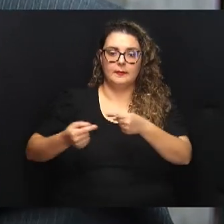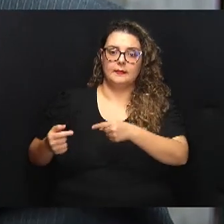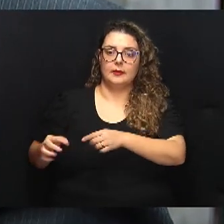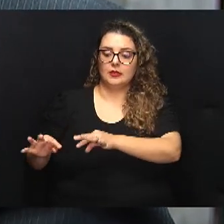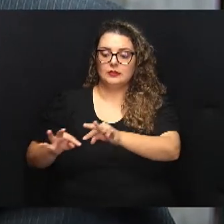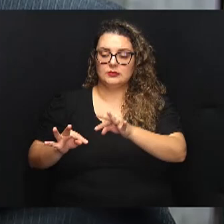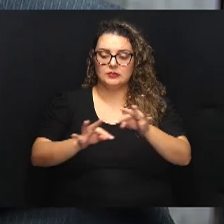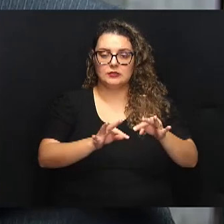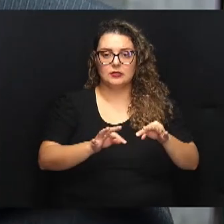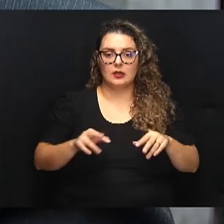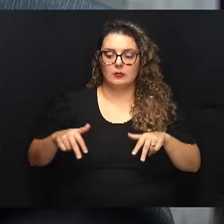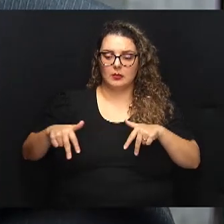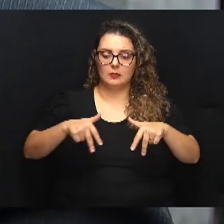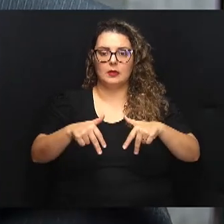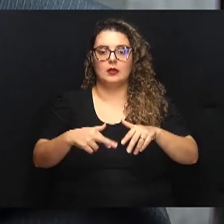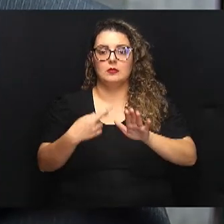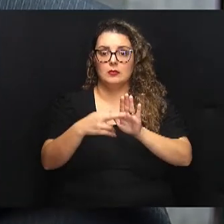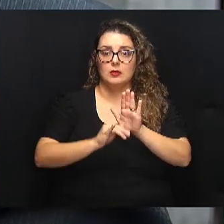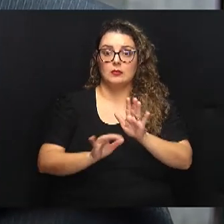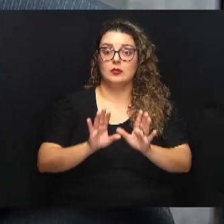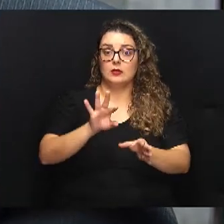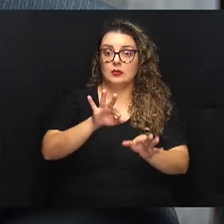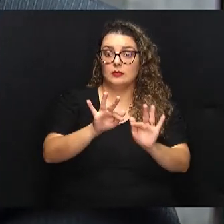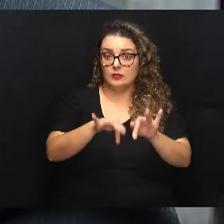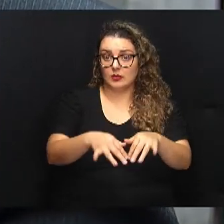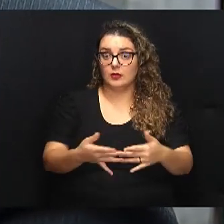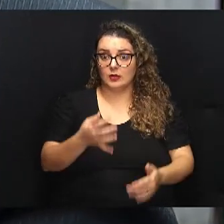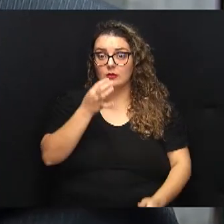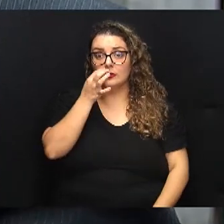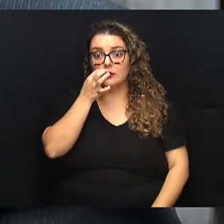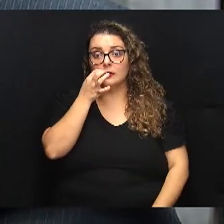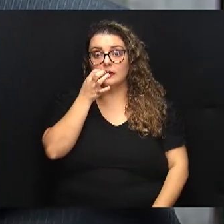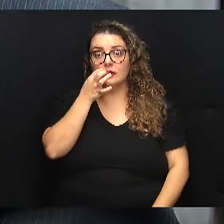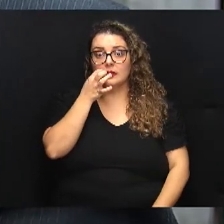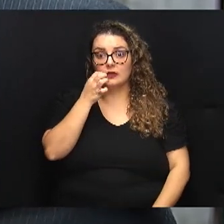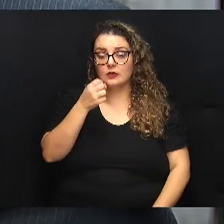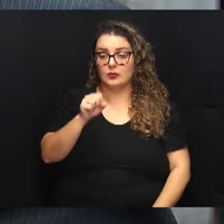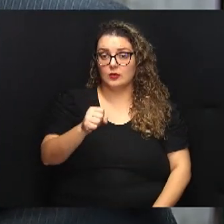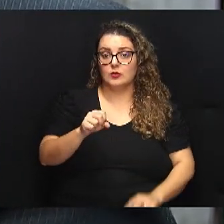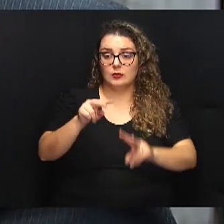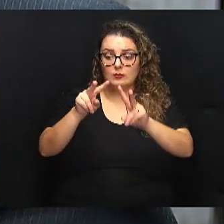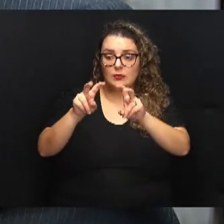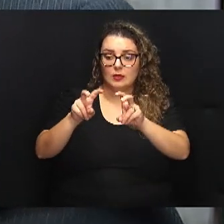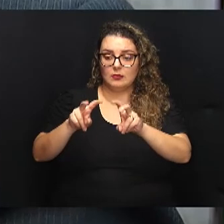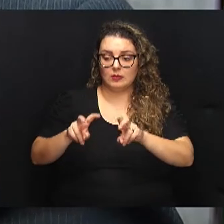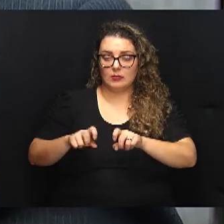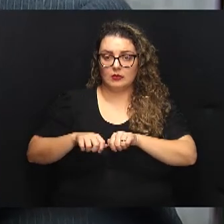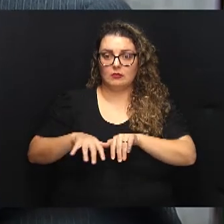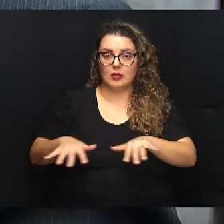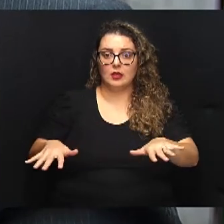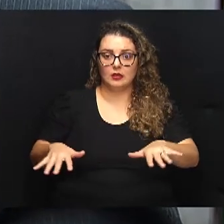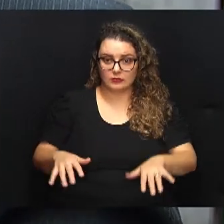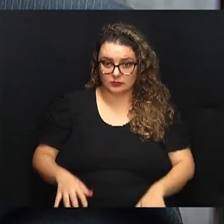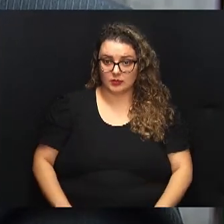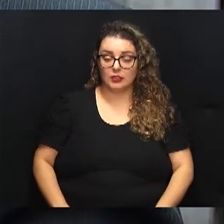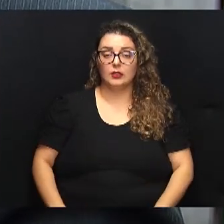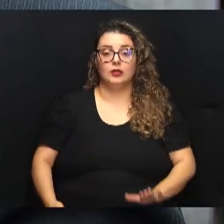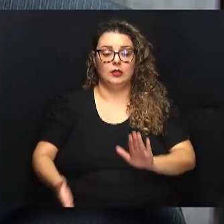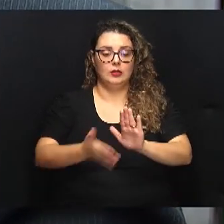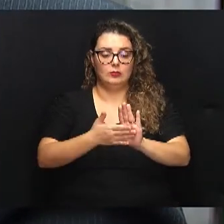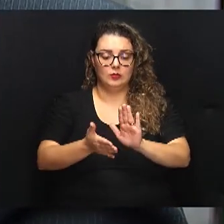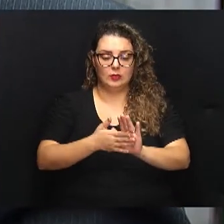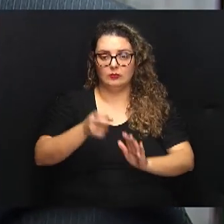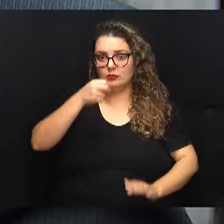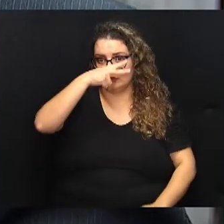técnicos e fazer um relatório final, no final de 8, sobre temas que vamos debater e propor para o